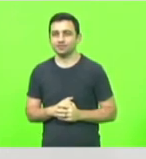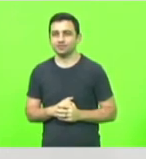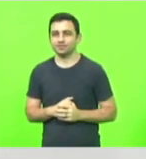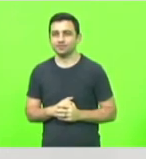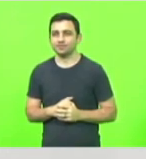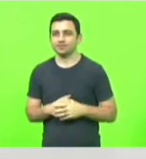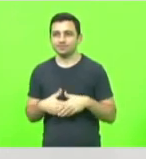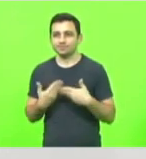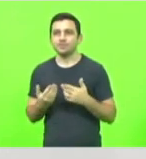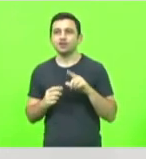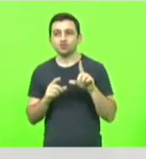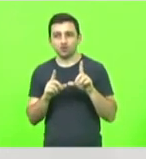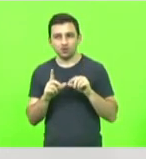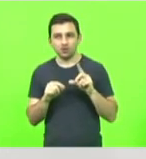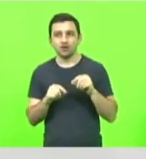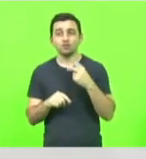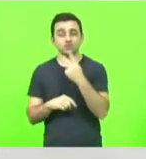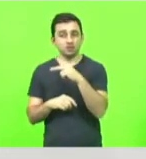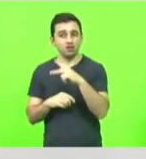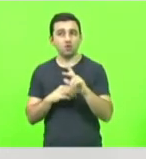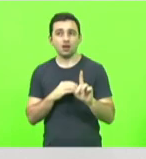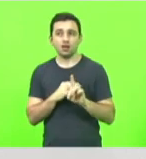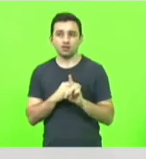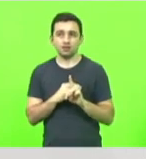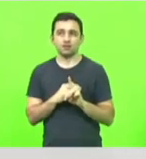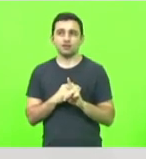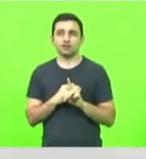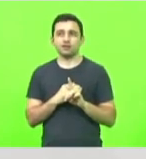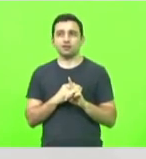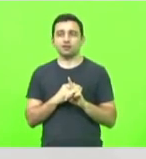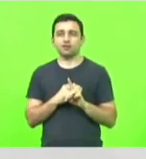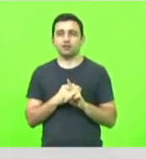escolha entre o teu cliente,